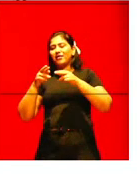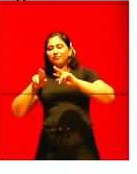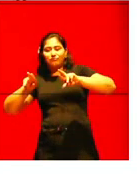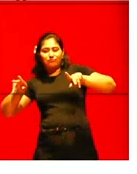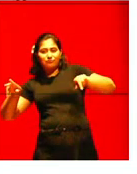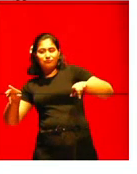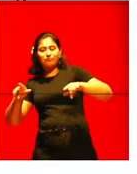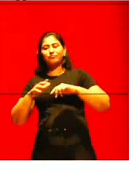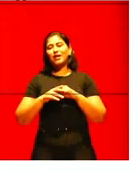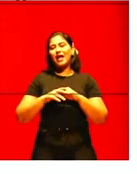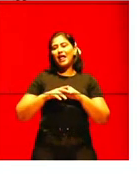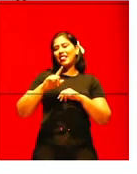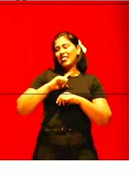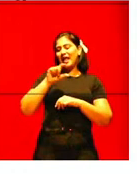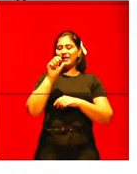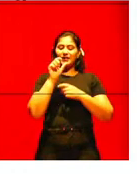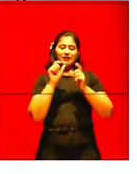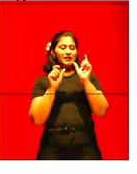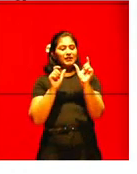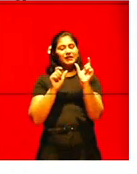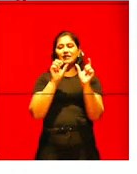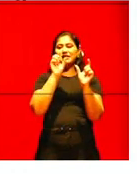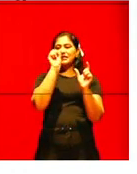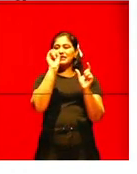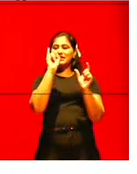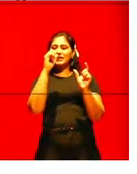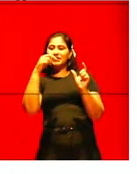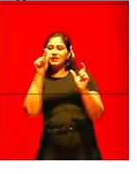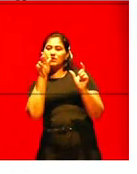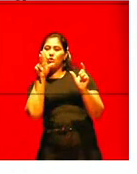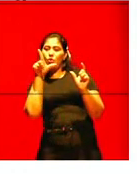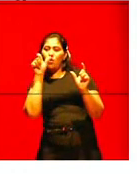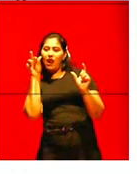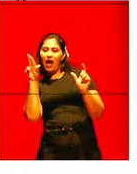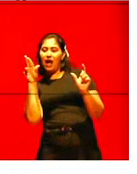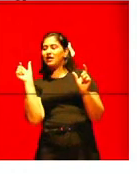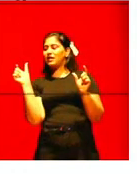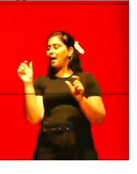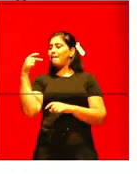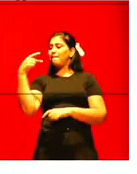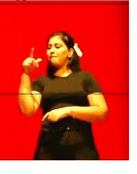singular como do plural. Tudo é a gente. A própria linguagem